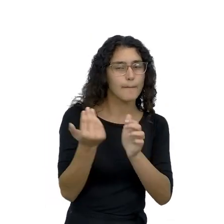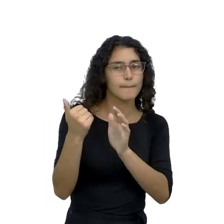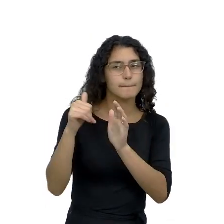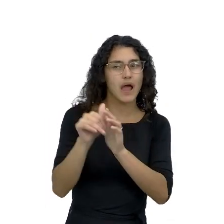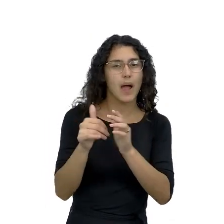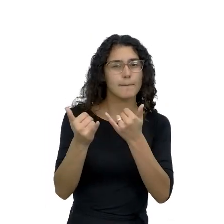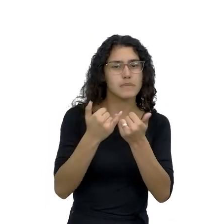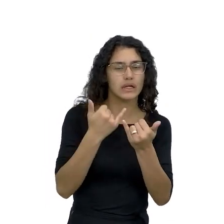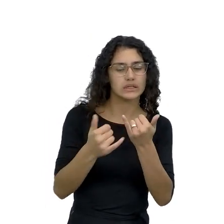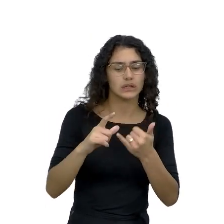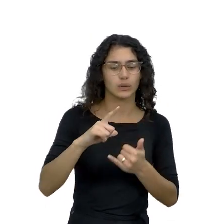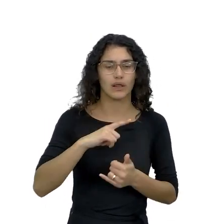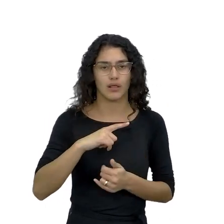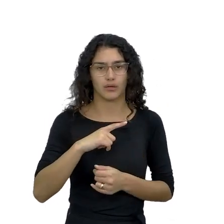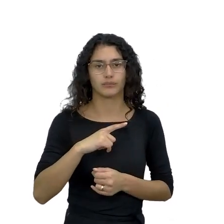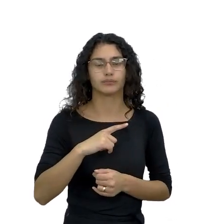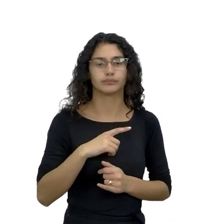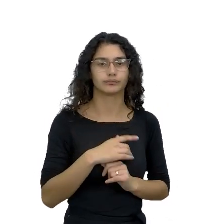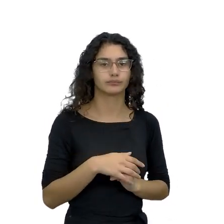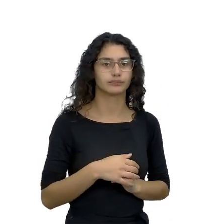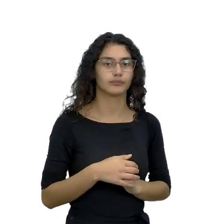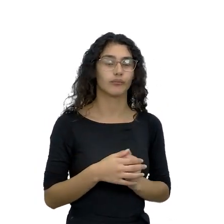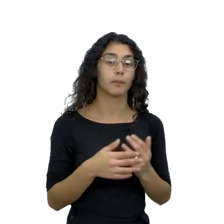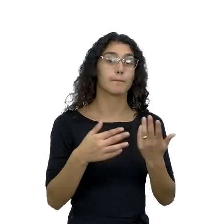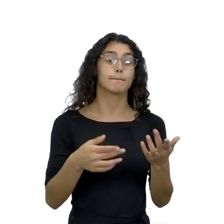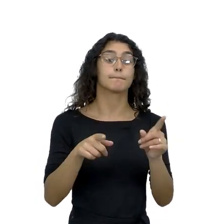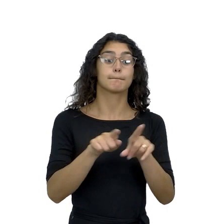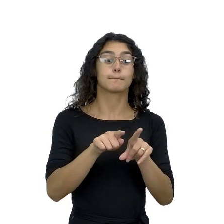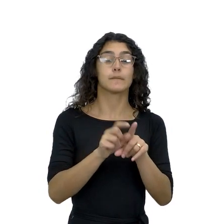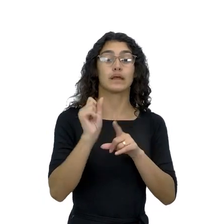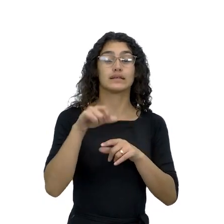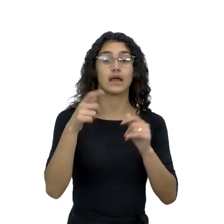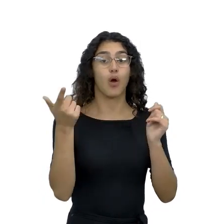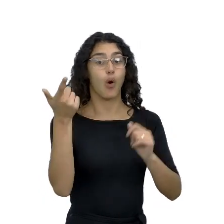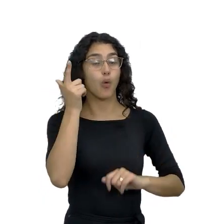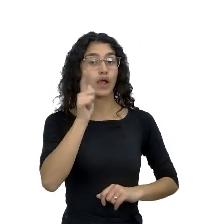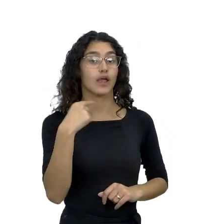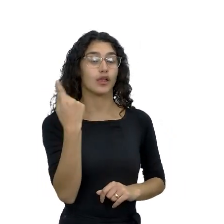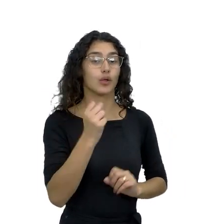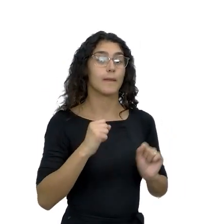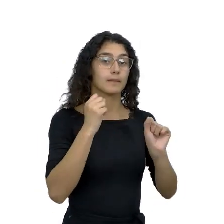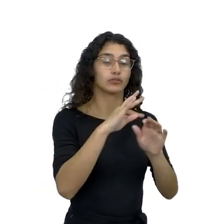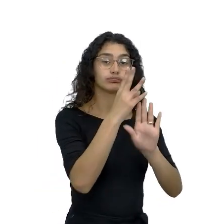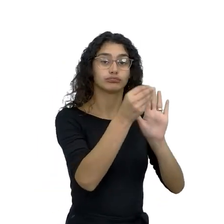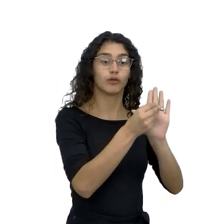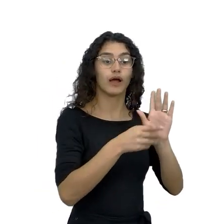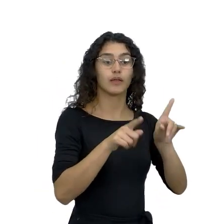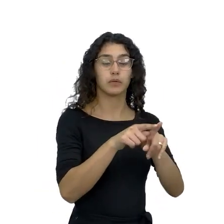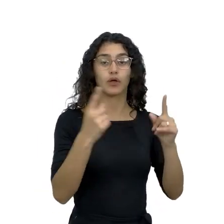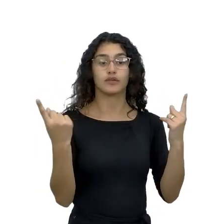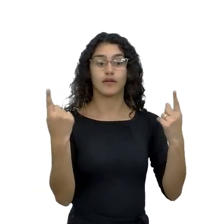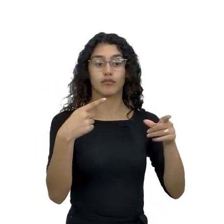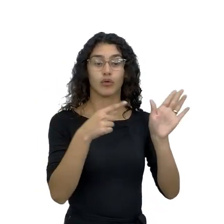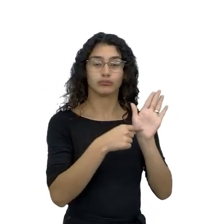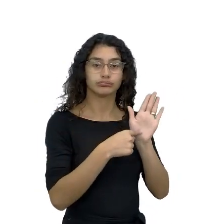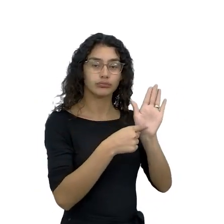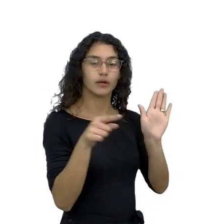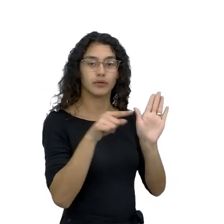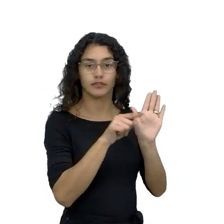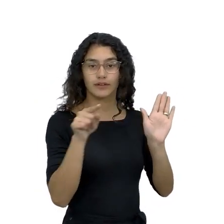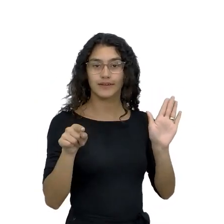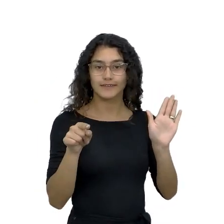de fossilização. E se for possível, a gente pode colocar o desafio que eu coloquei aqui